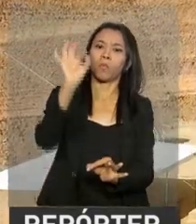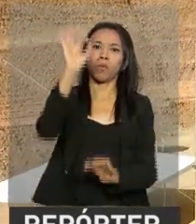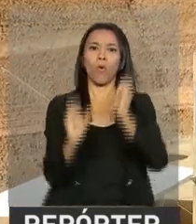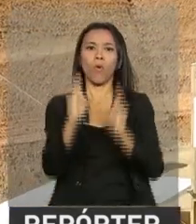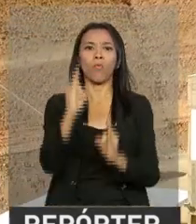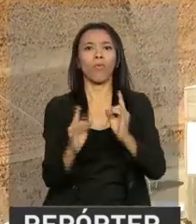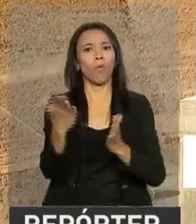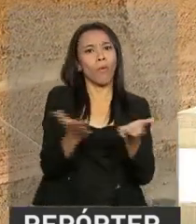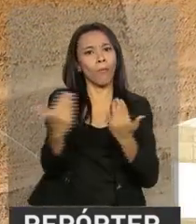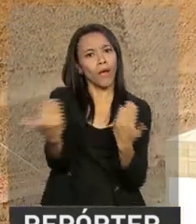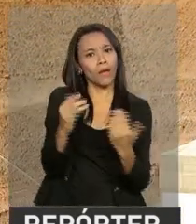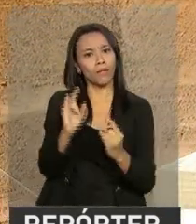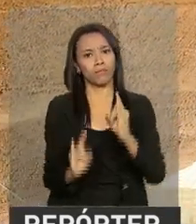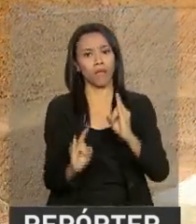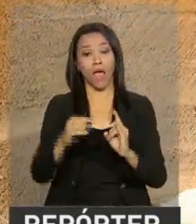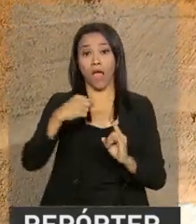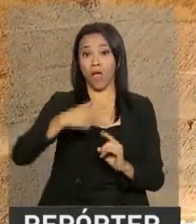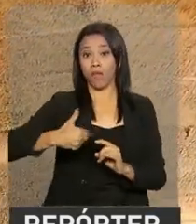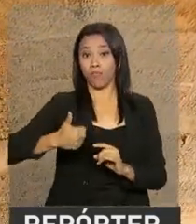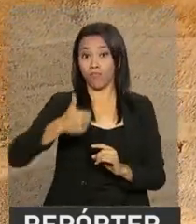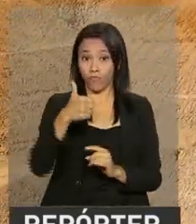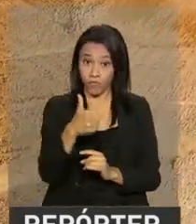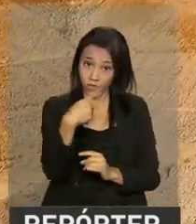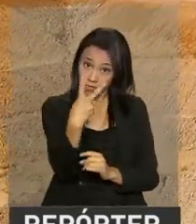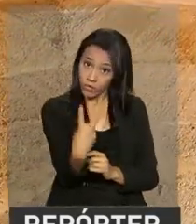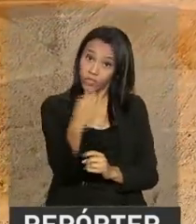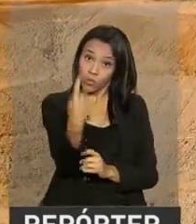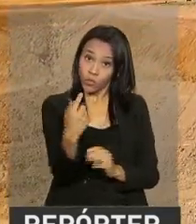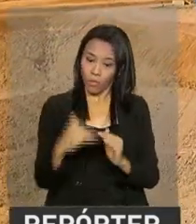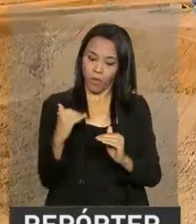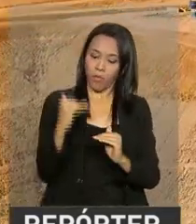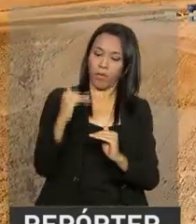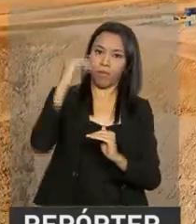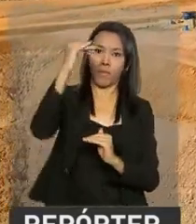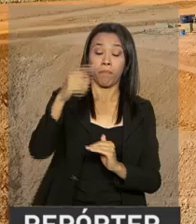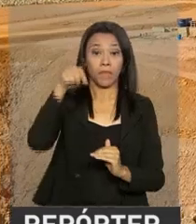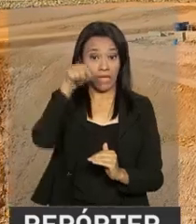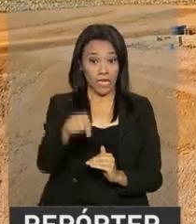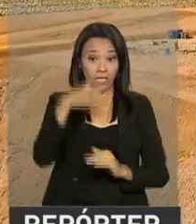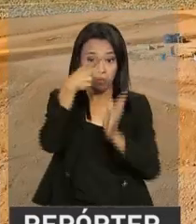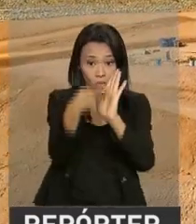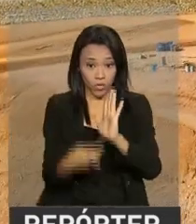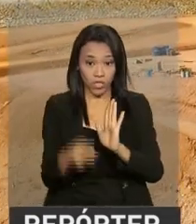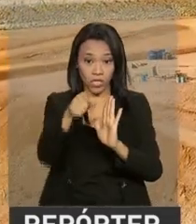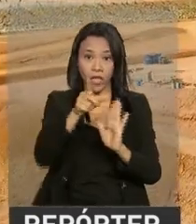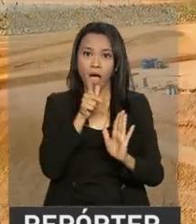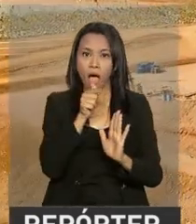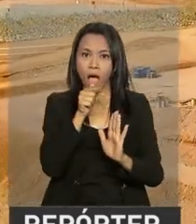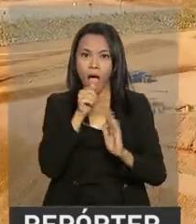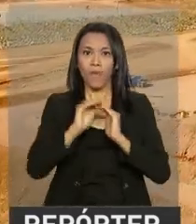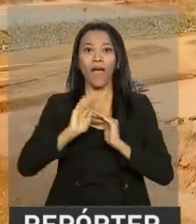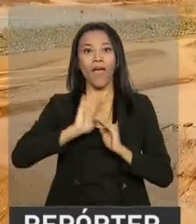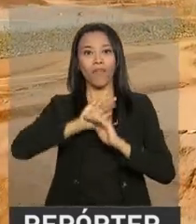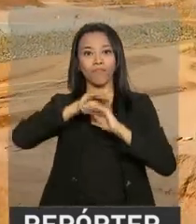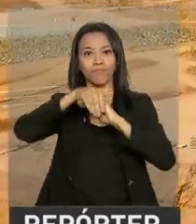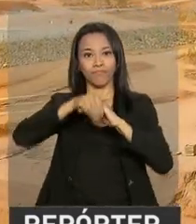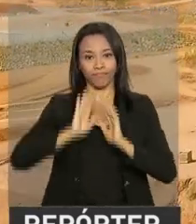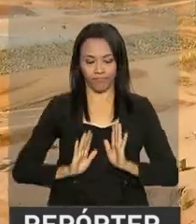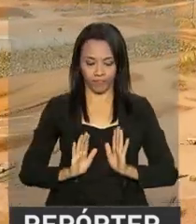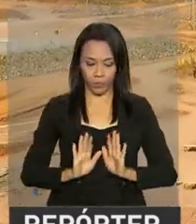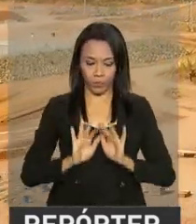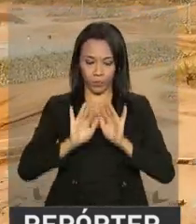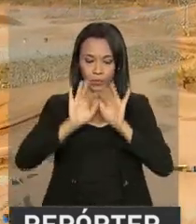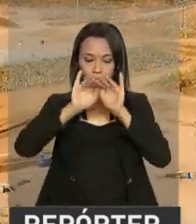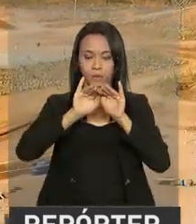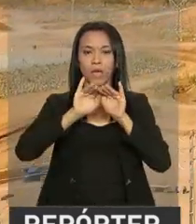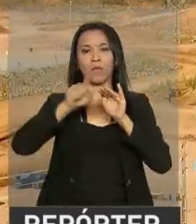prédio de 21 andares, é necessária porque no projeto de integração a água vai correr por gravidade, ou seja, de